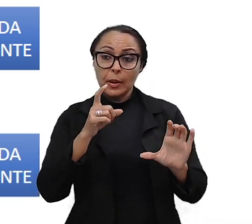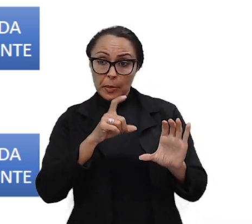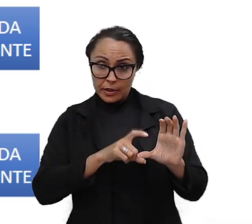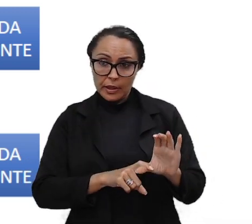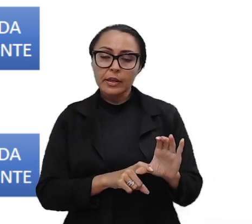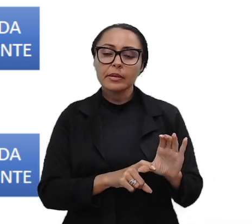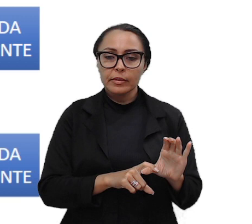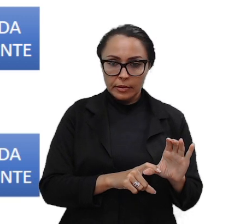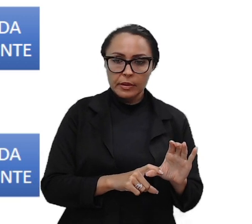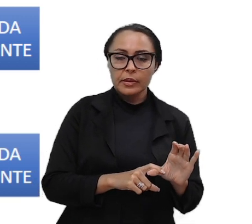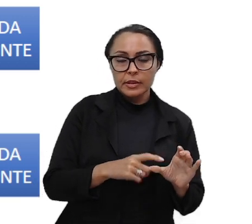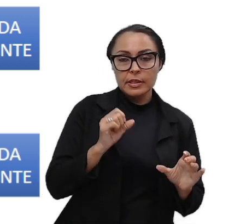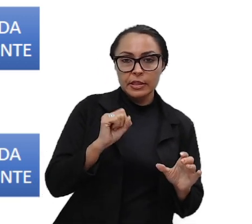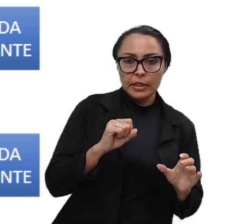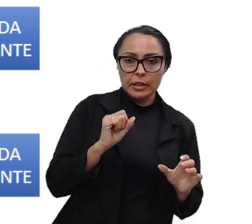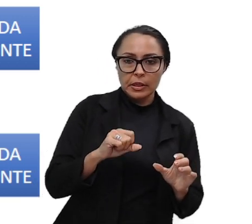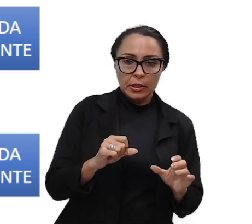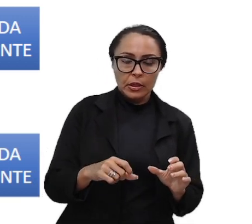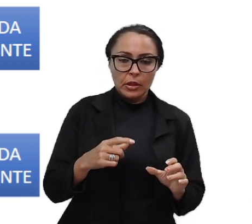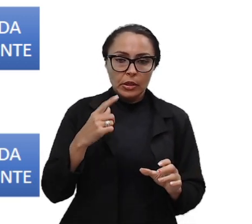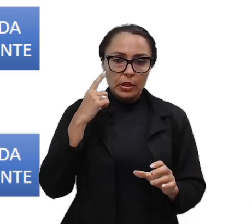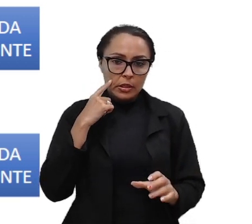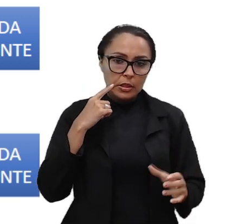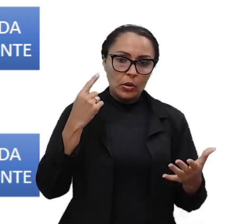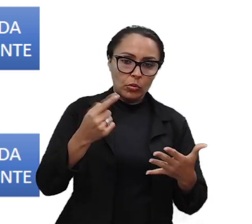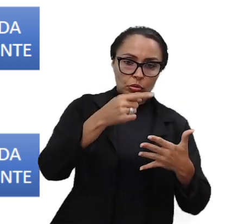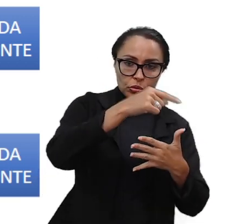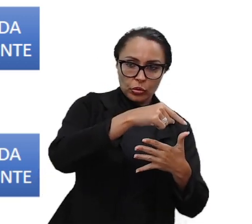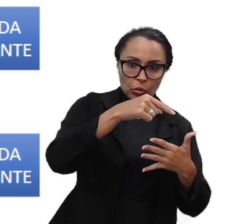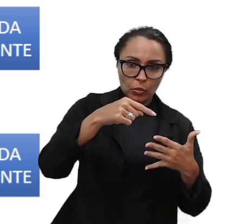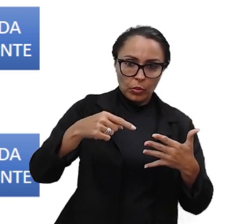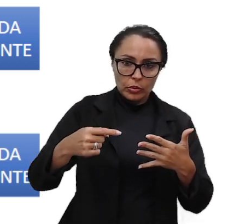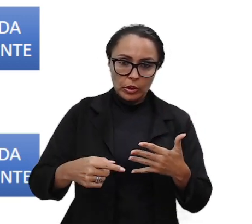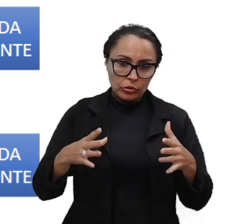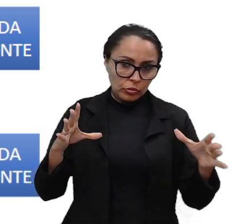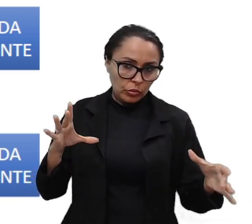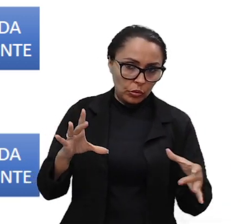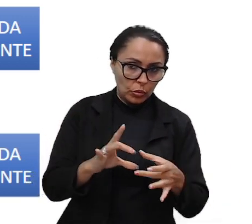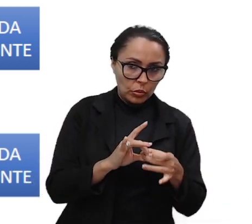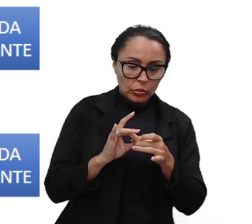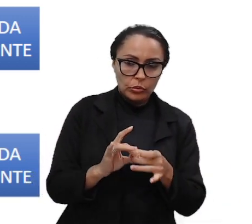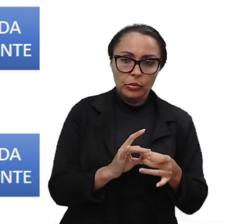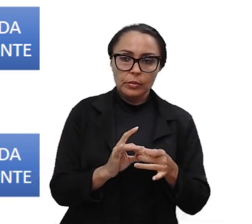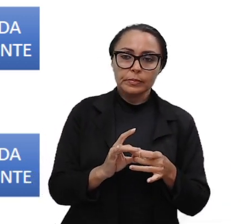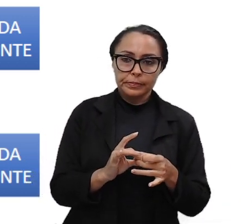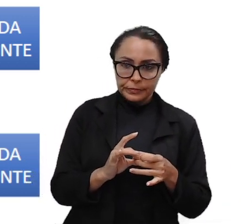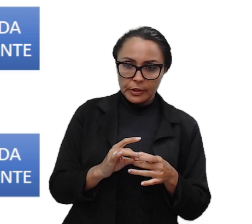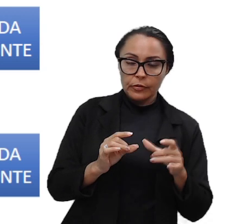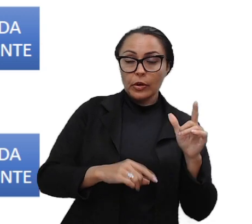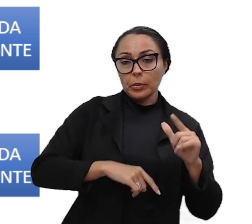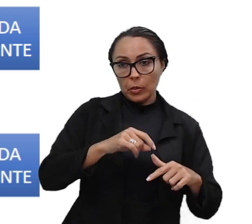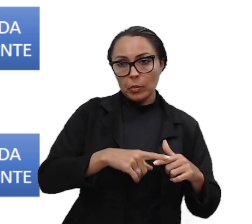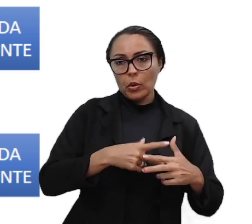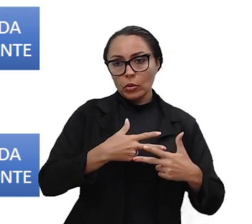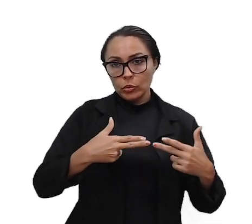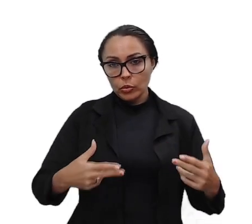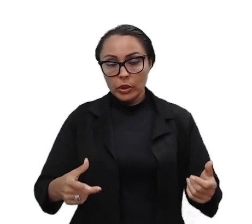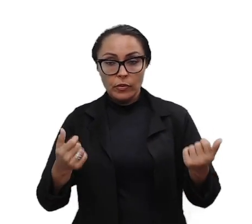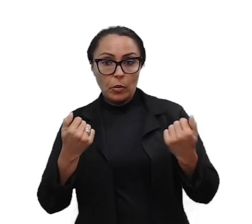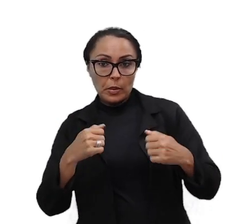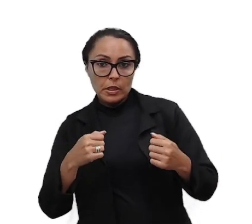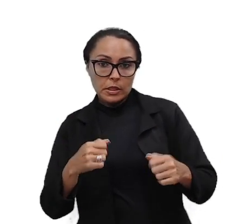depende dessa demanda independente, que são os componentes ou os subconjuntos que formam o produto que eu vou precisar